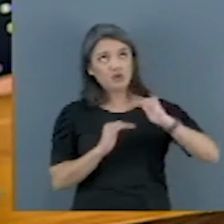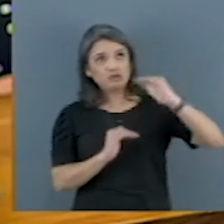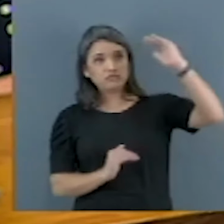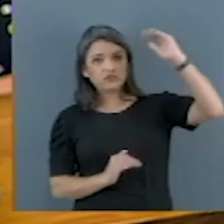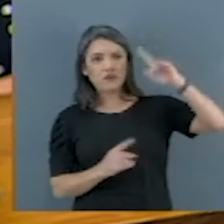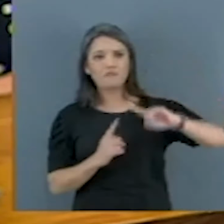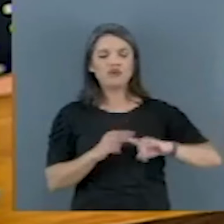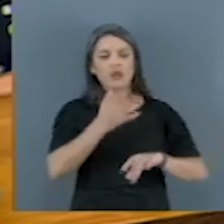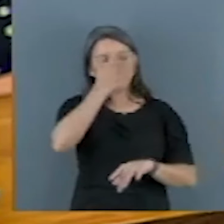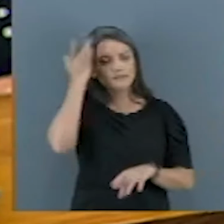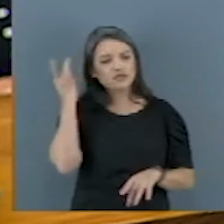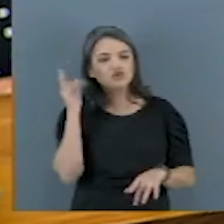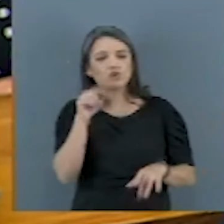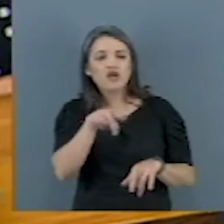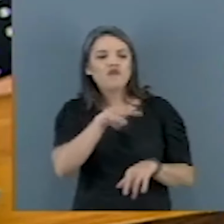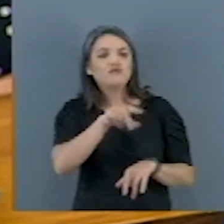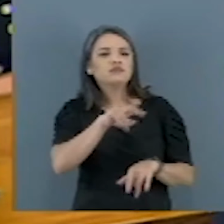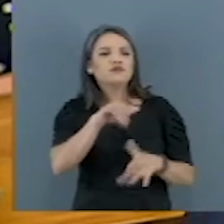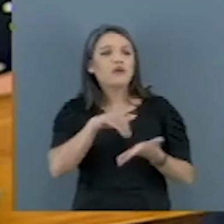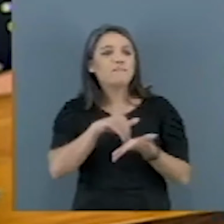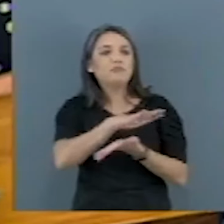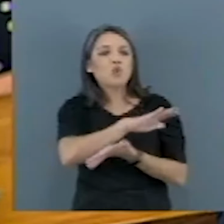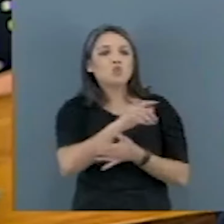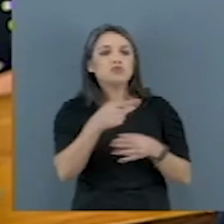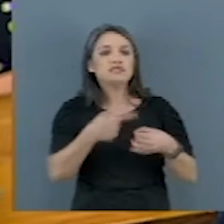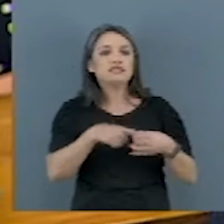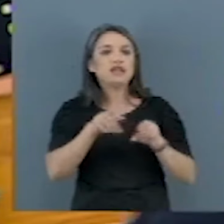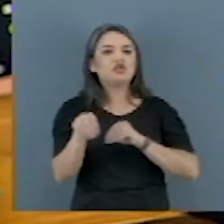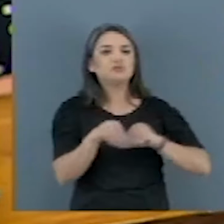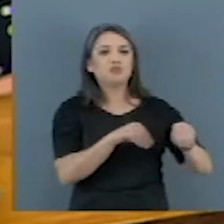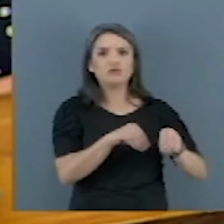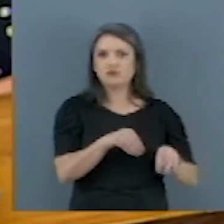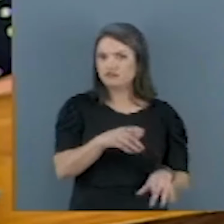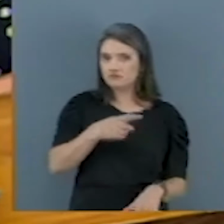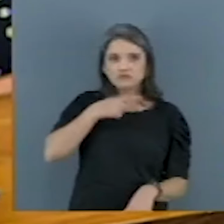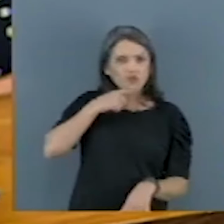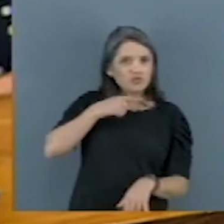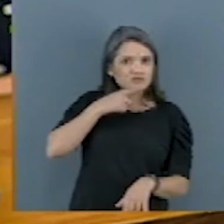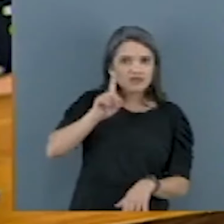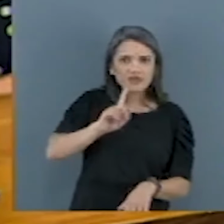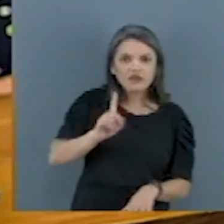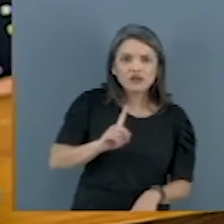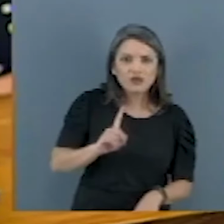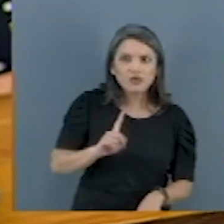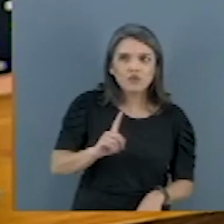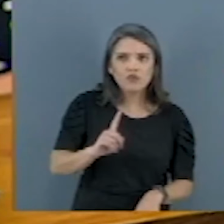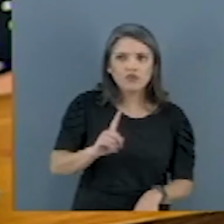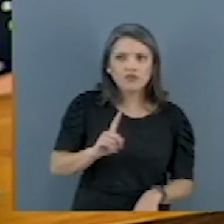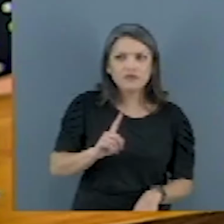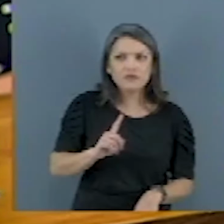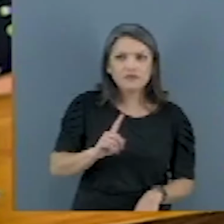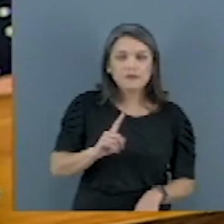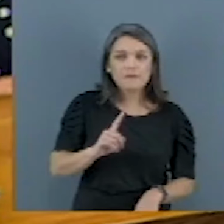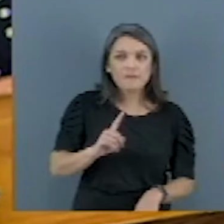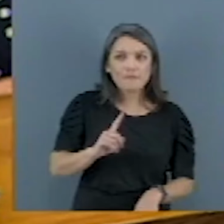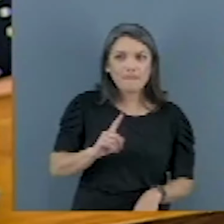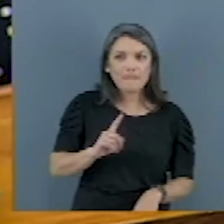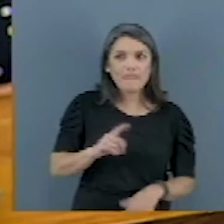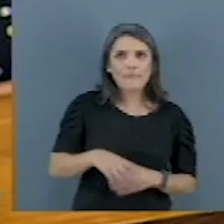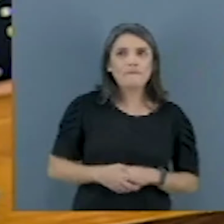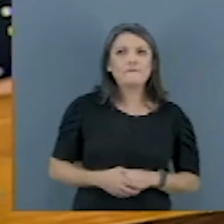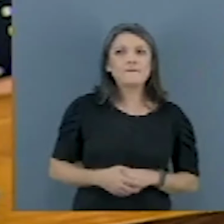Nova, você tirar uma pessoa do Taquari, não vai tirar, não tira fácil, não. Você bota... Essas pessoas todas já saíram